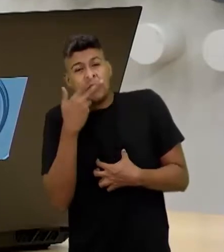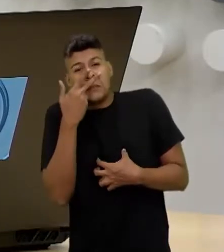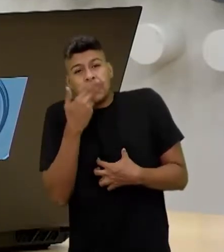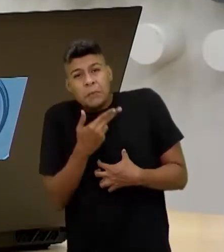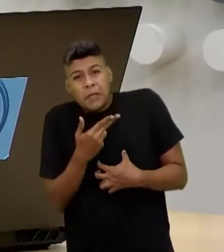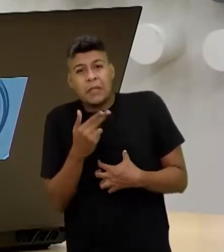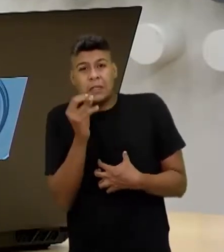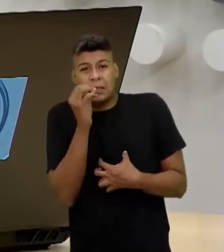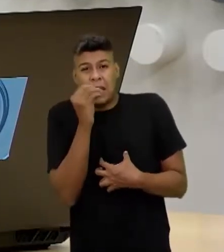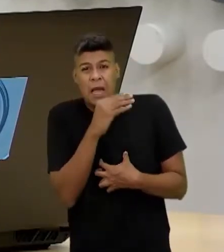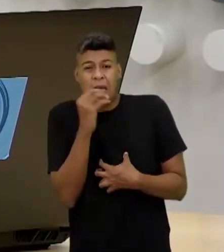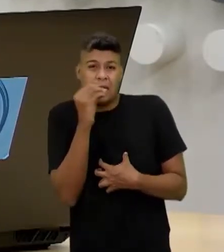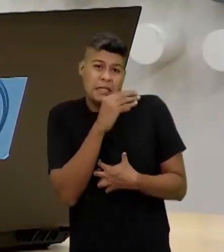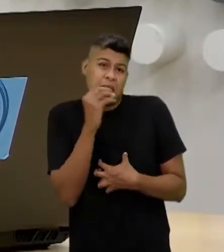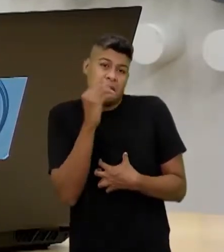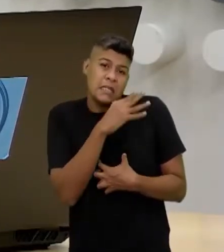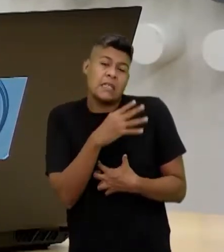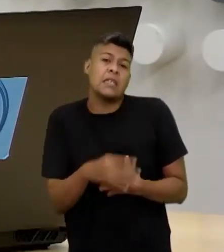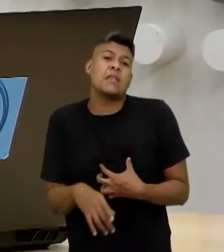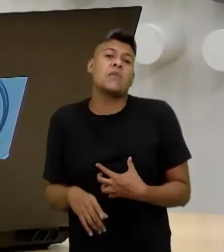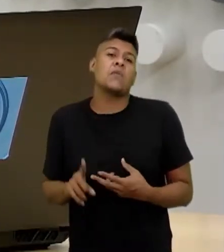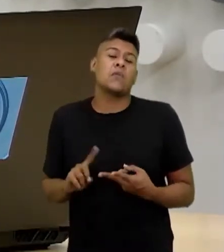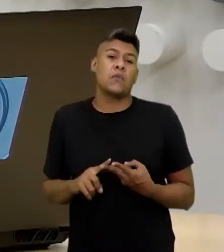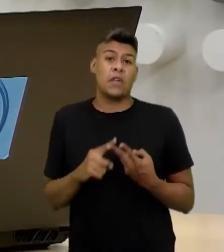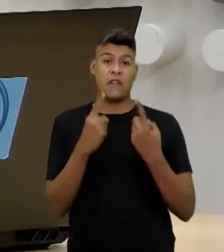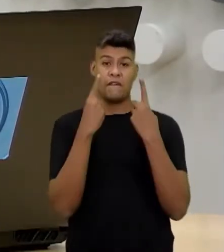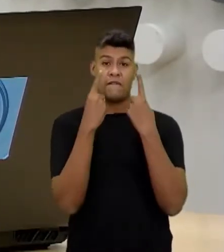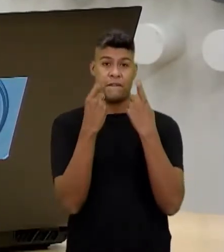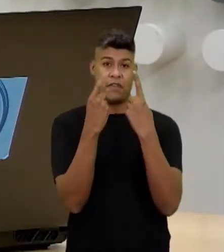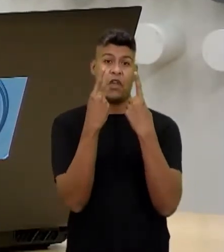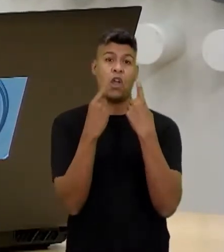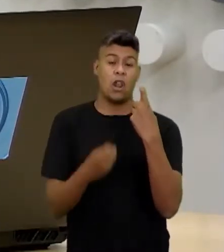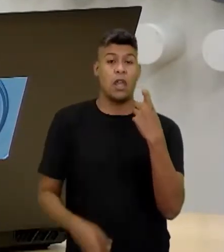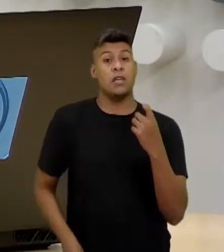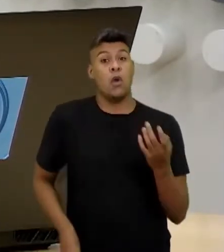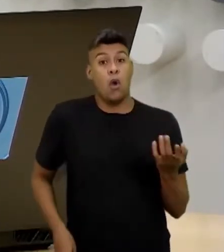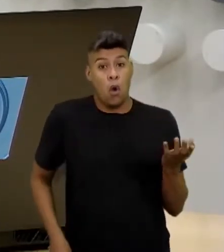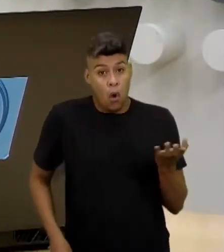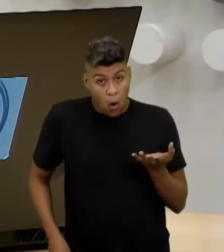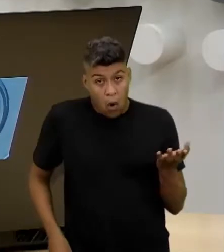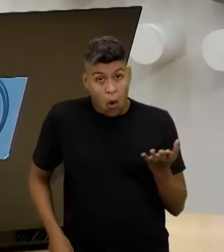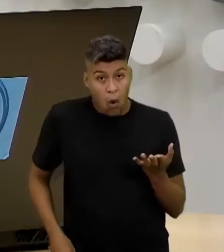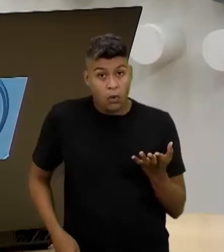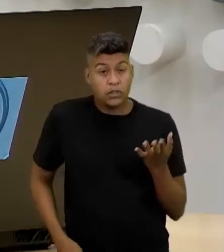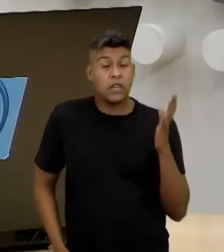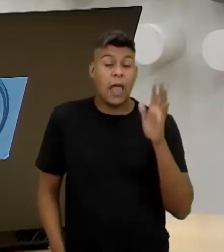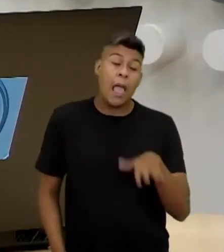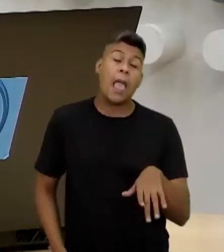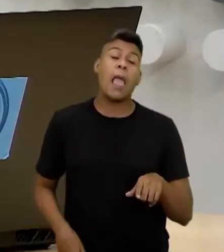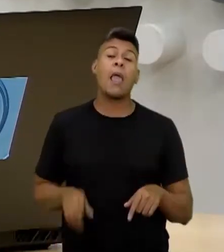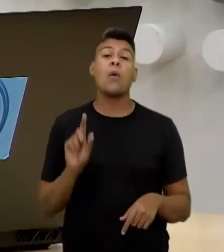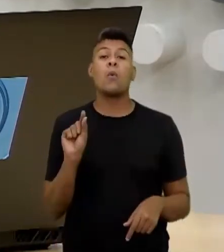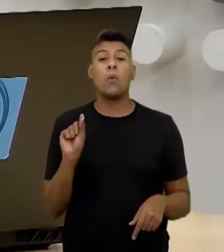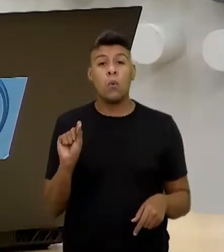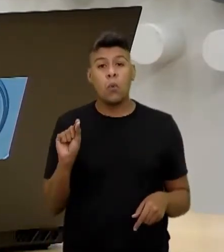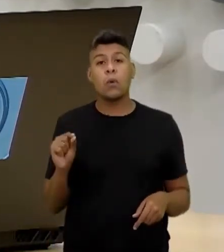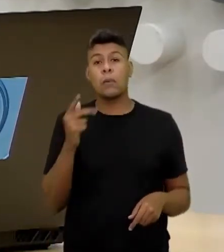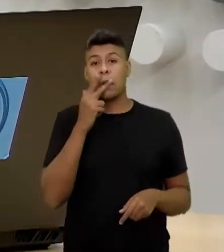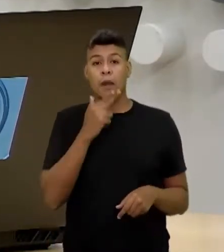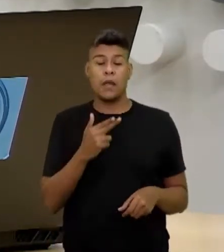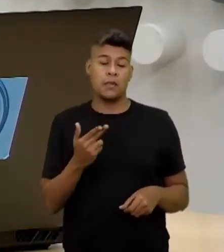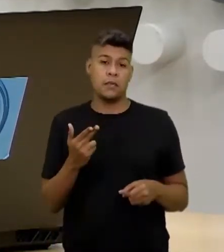são instintos agressivos que são instintos violentos que hoje são são